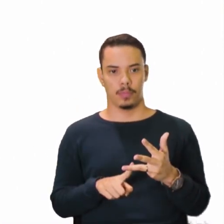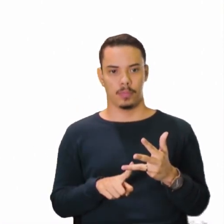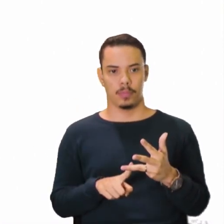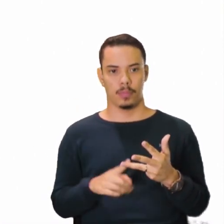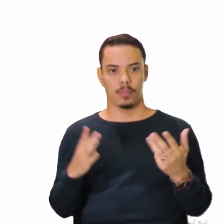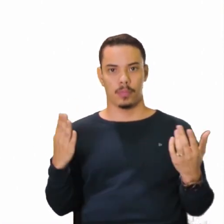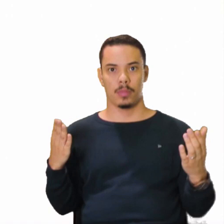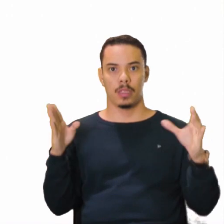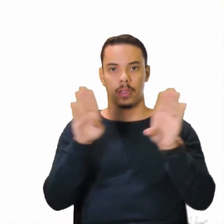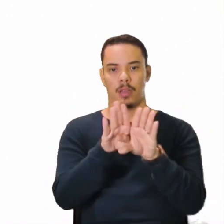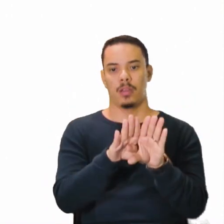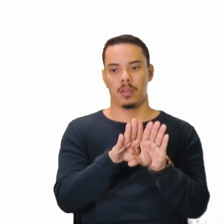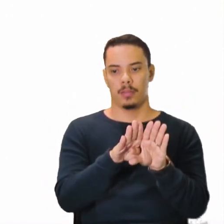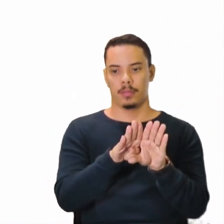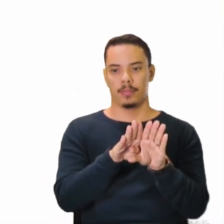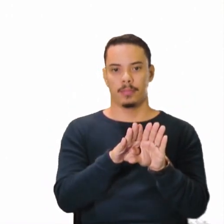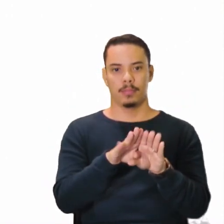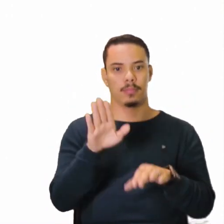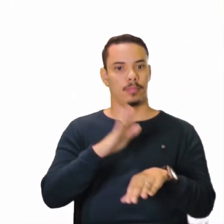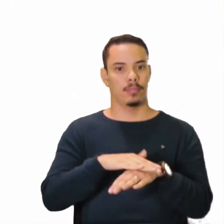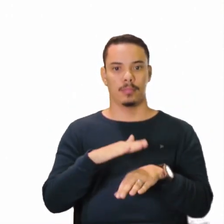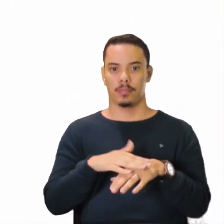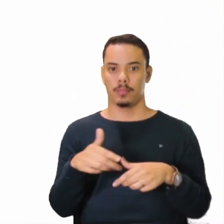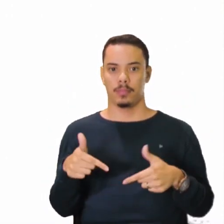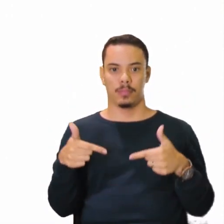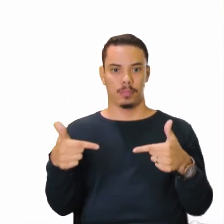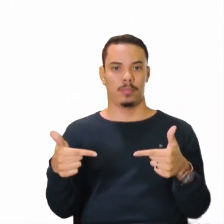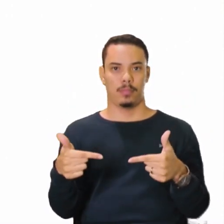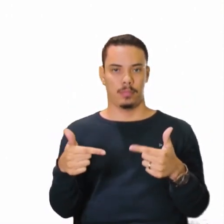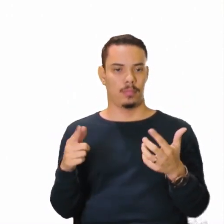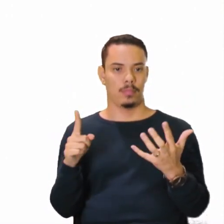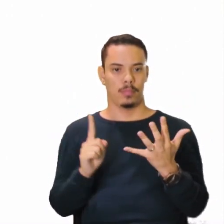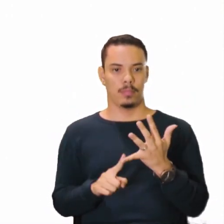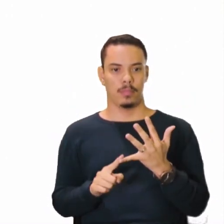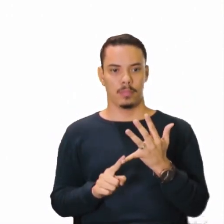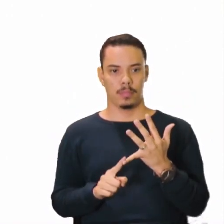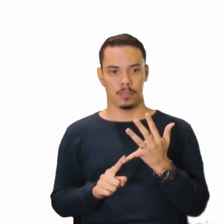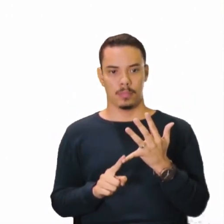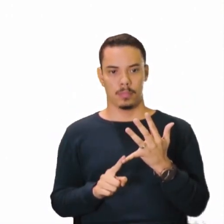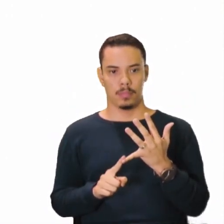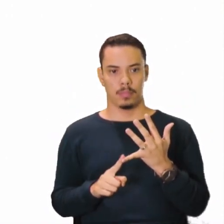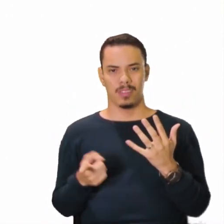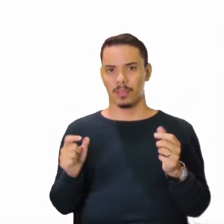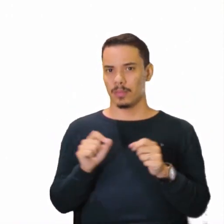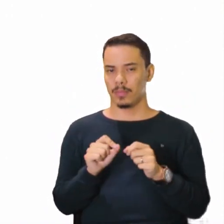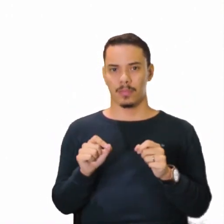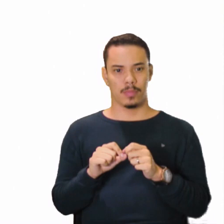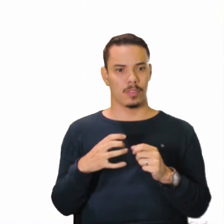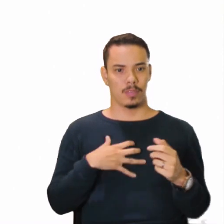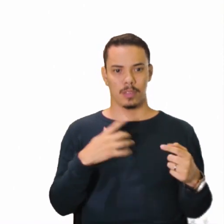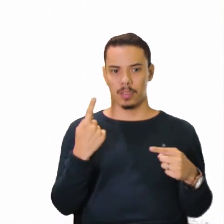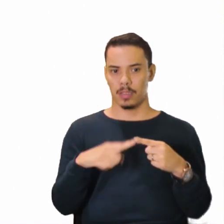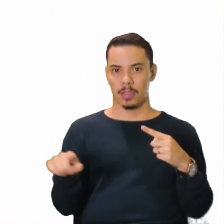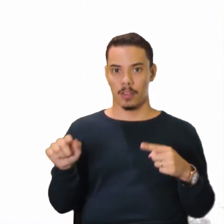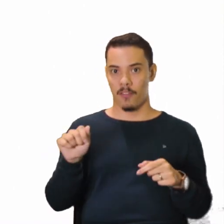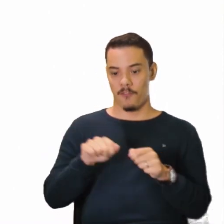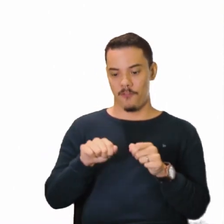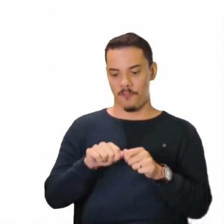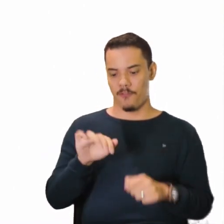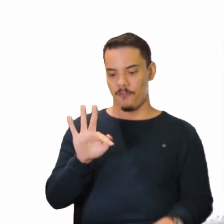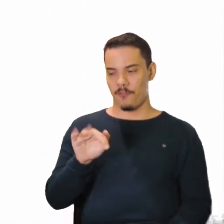ação. Fechei a porta. Fechar também é ação. E não faz sentido também de